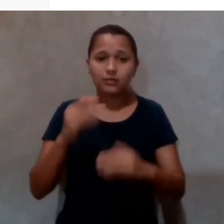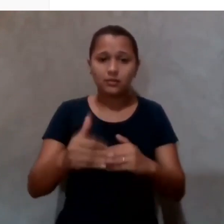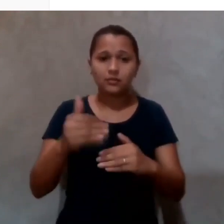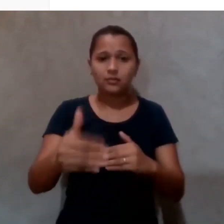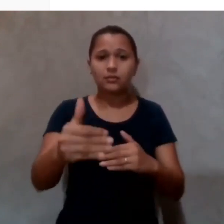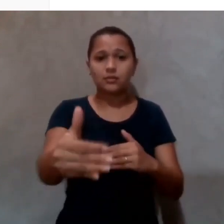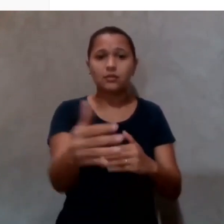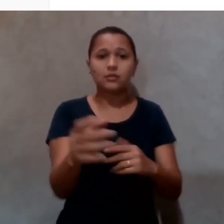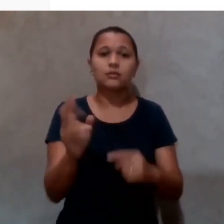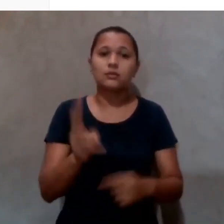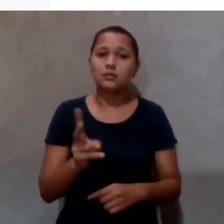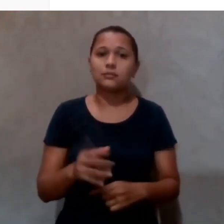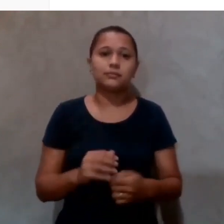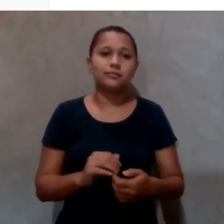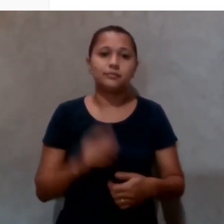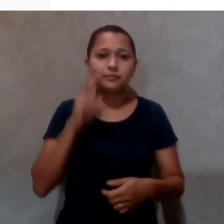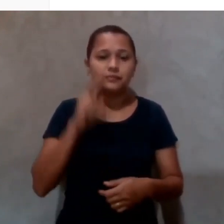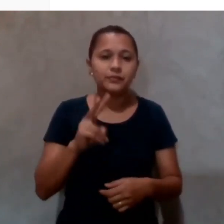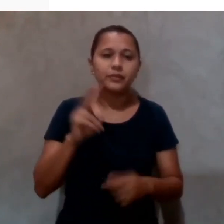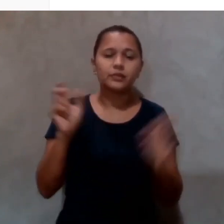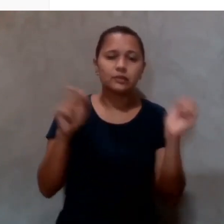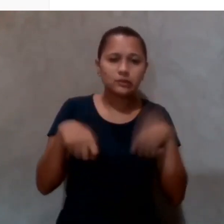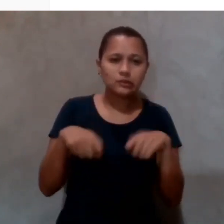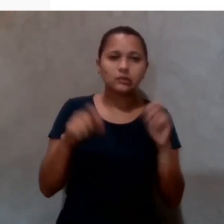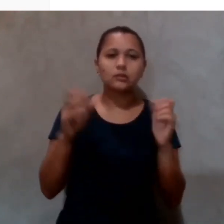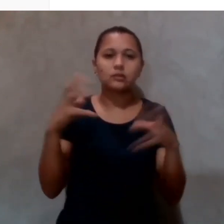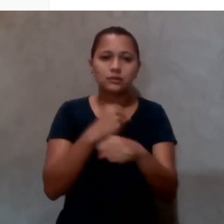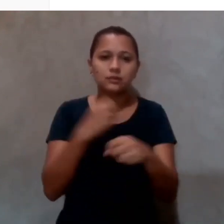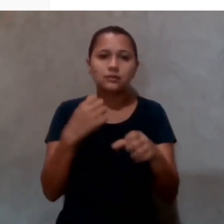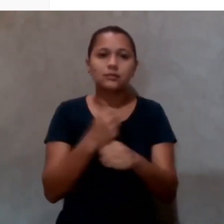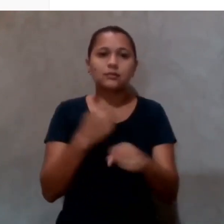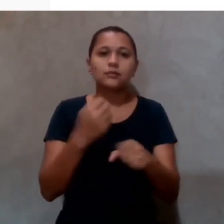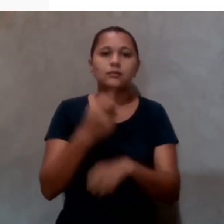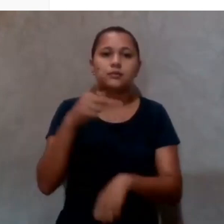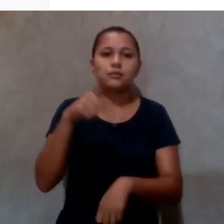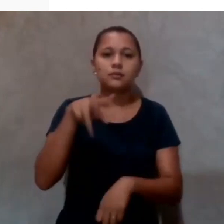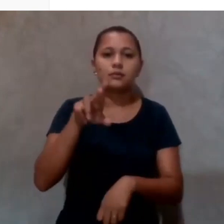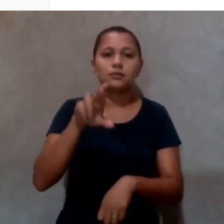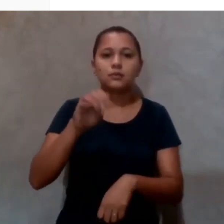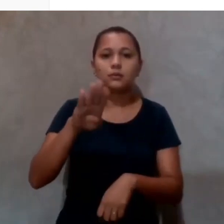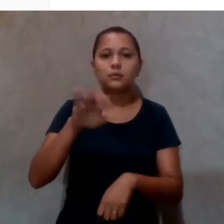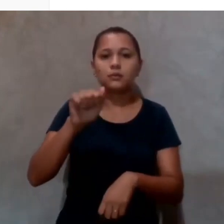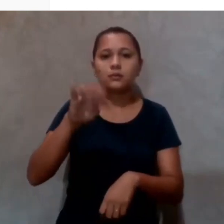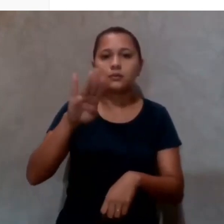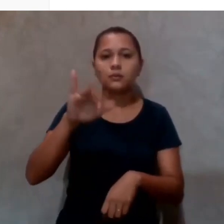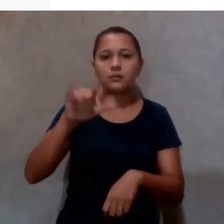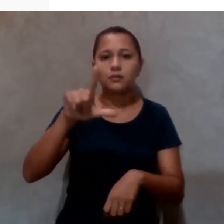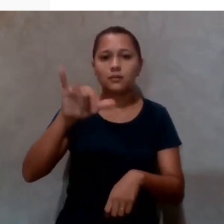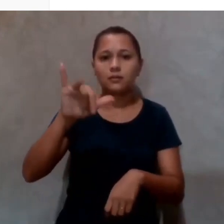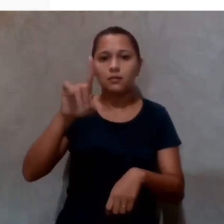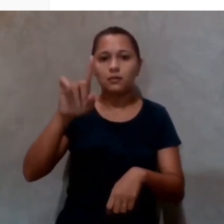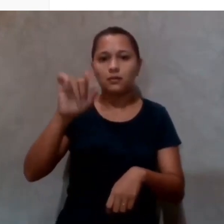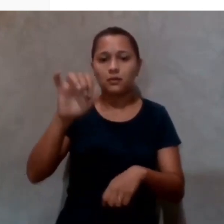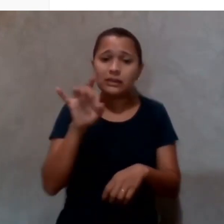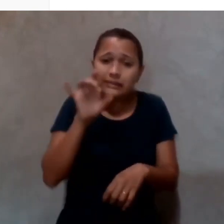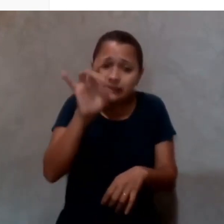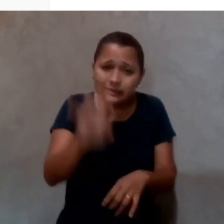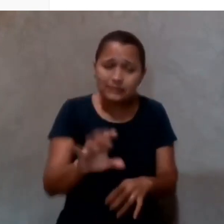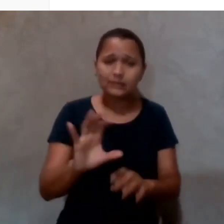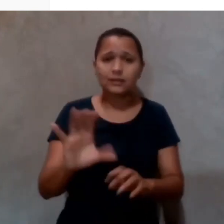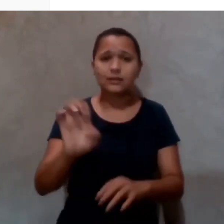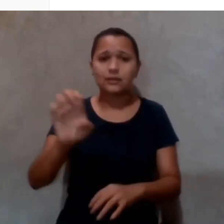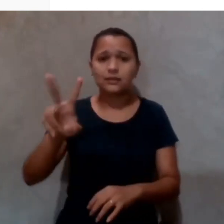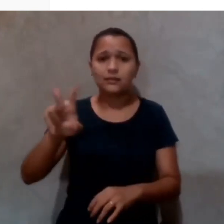calcular as probabilidades de cada evento e, a partir daí, utilizando a multiplicação de probabilidades,